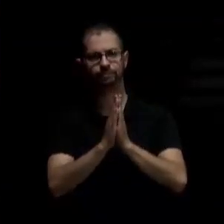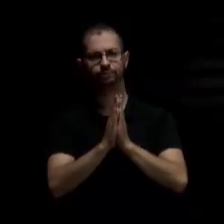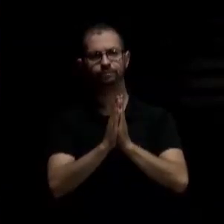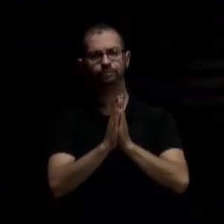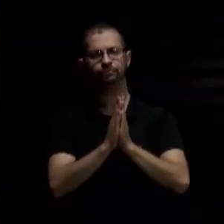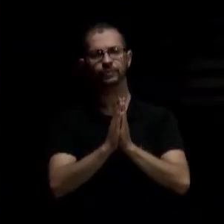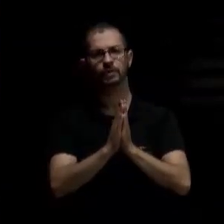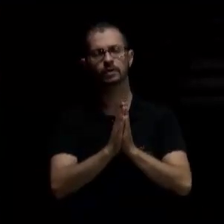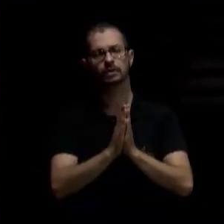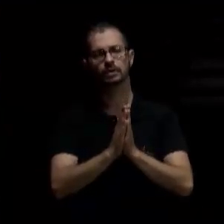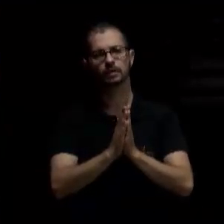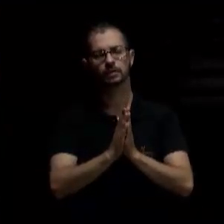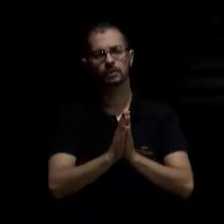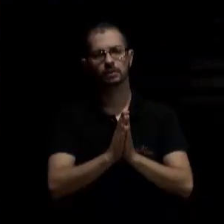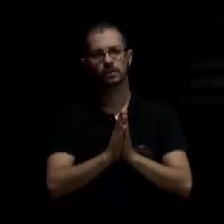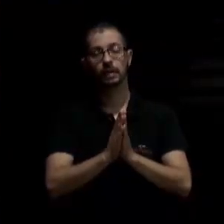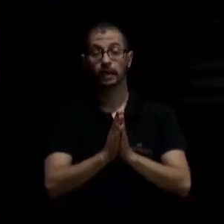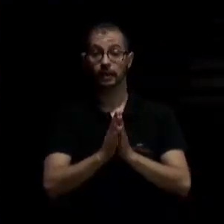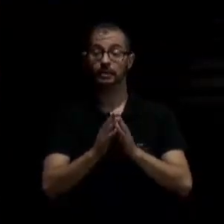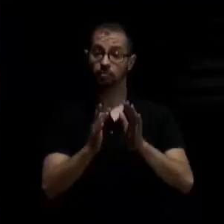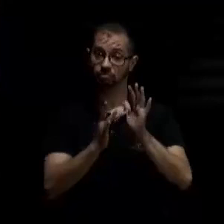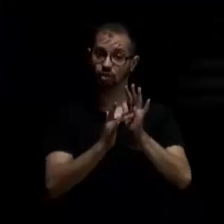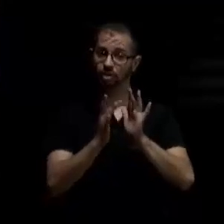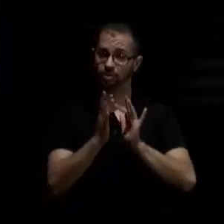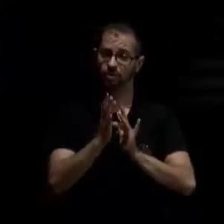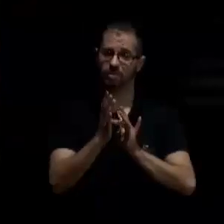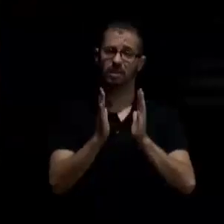aqui ele ora